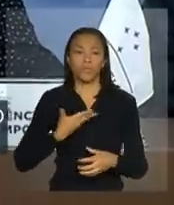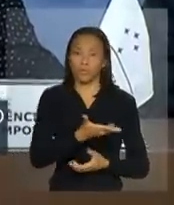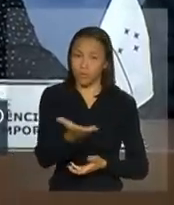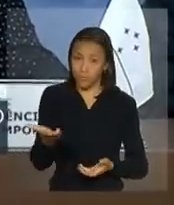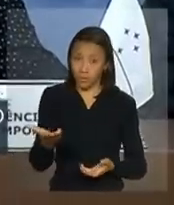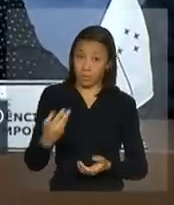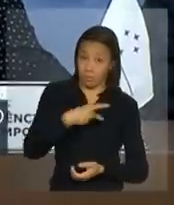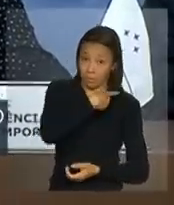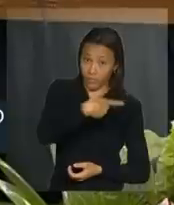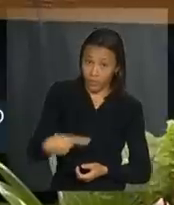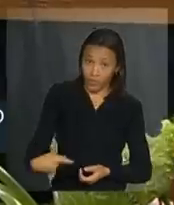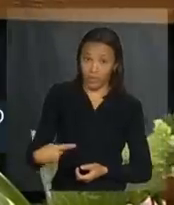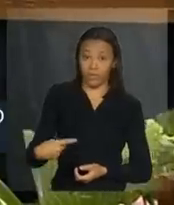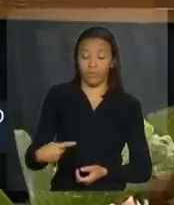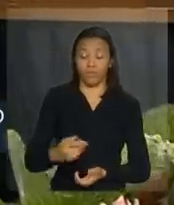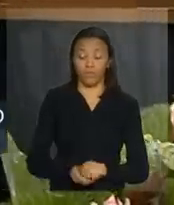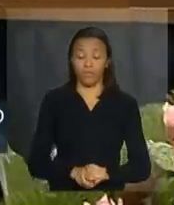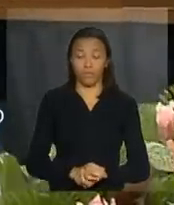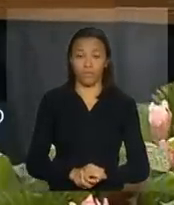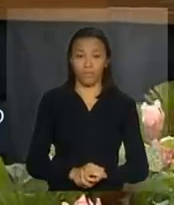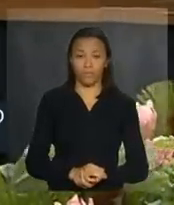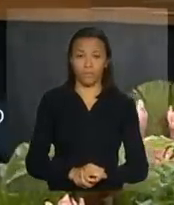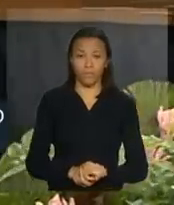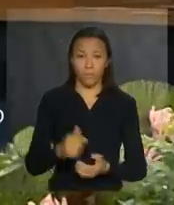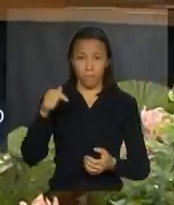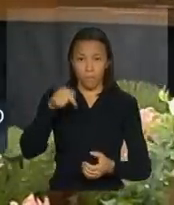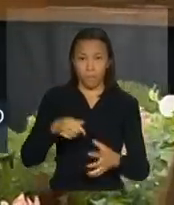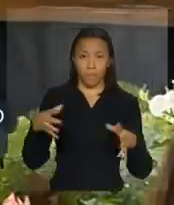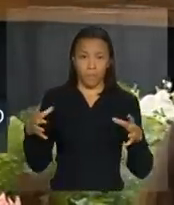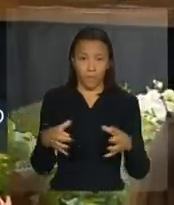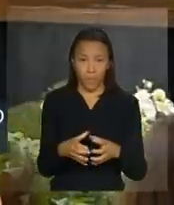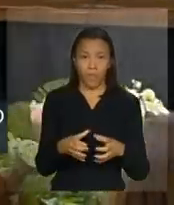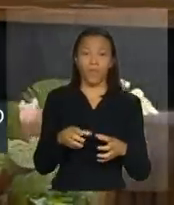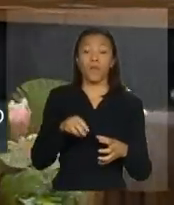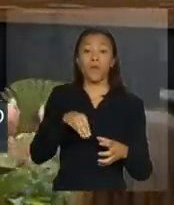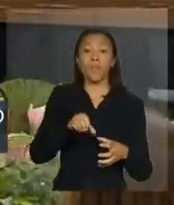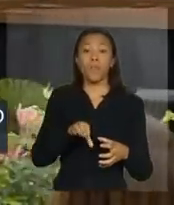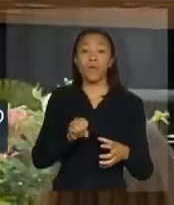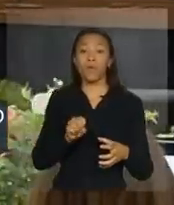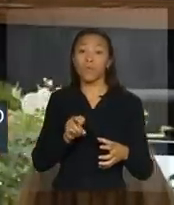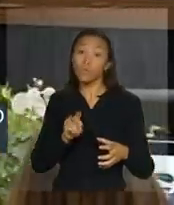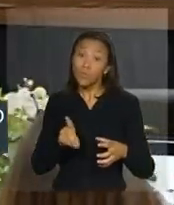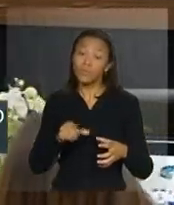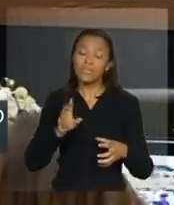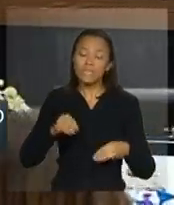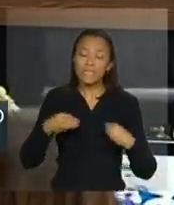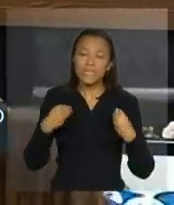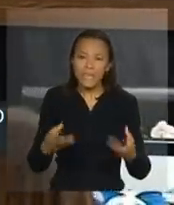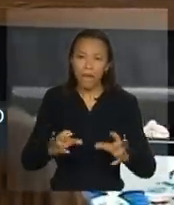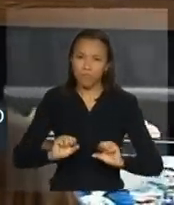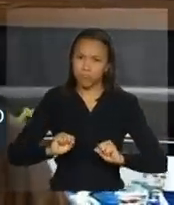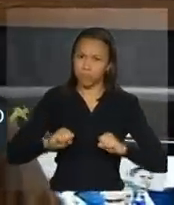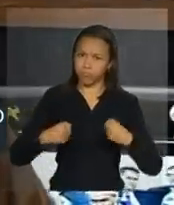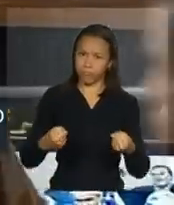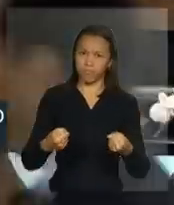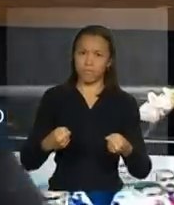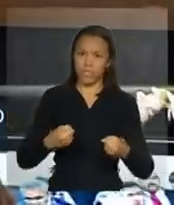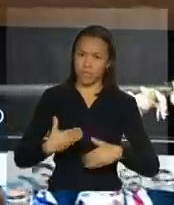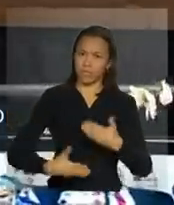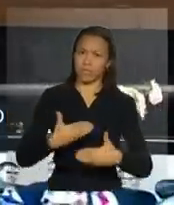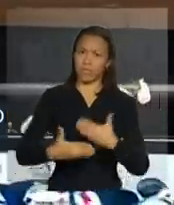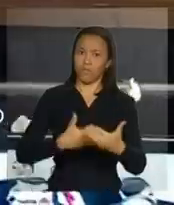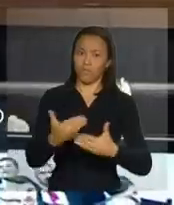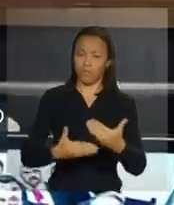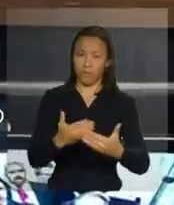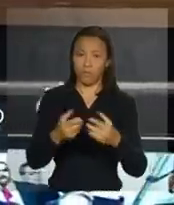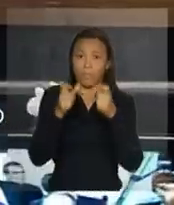presidentes, presidenta, o Mercosul dá mostra de vitalidade e de capacidade acrescida de atração